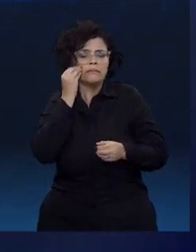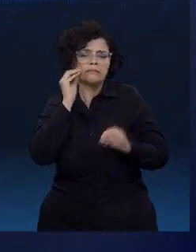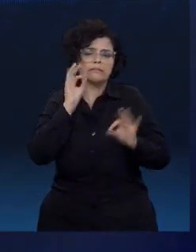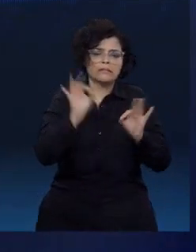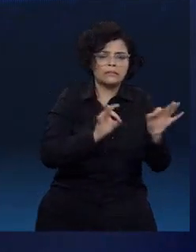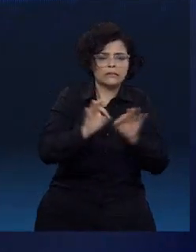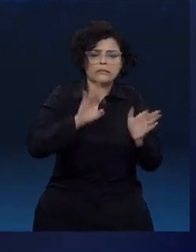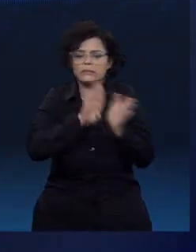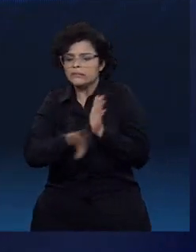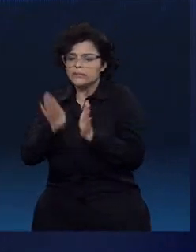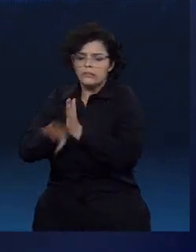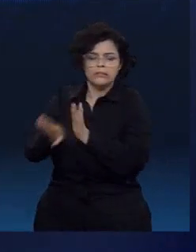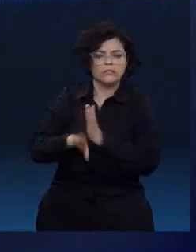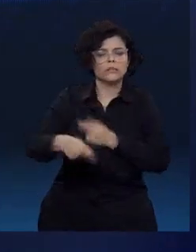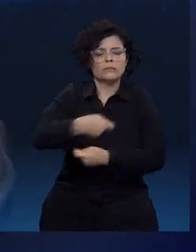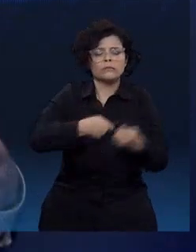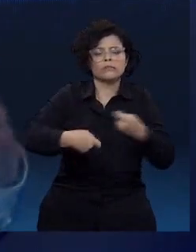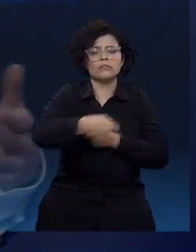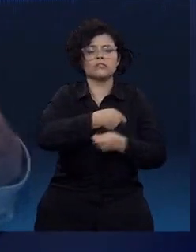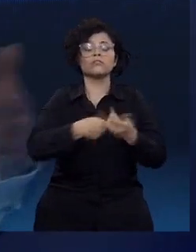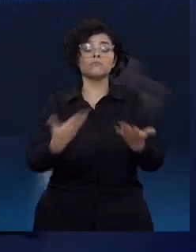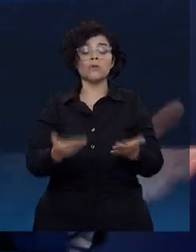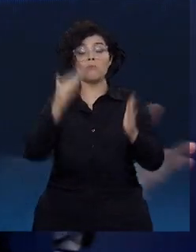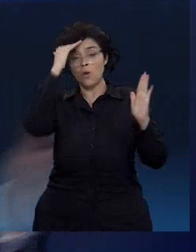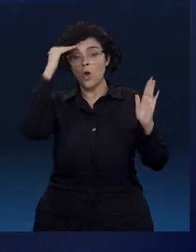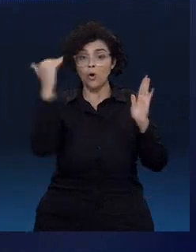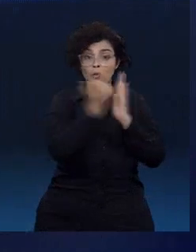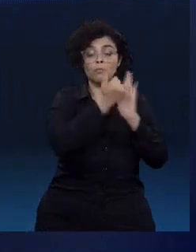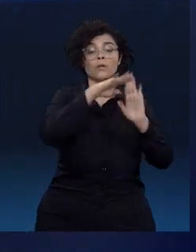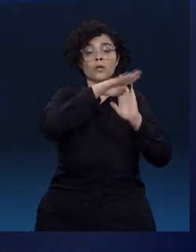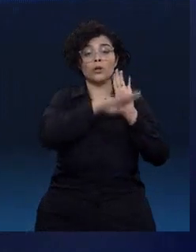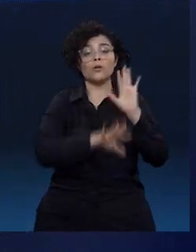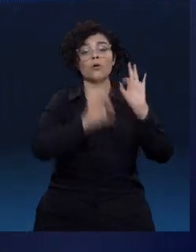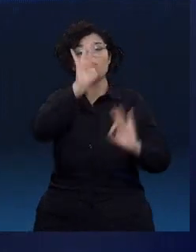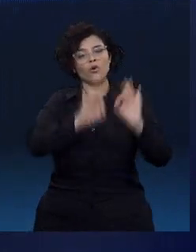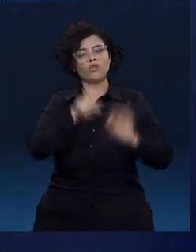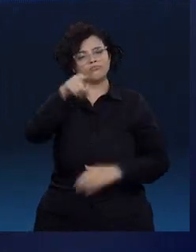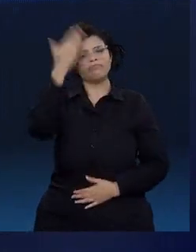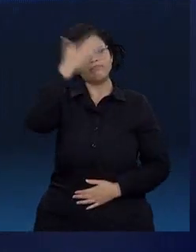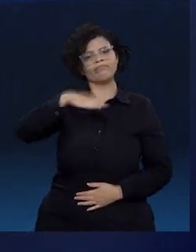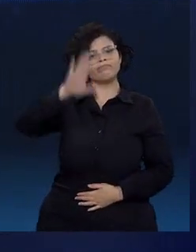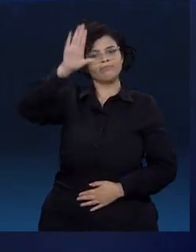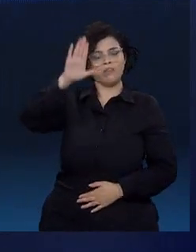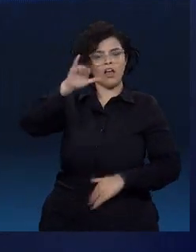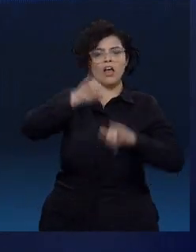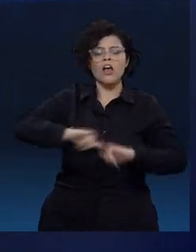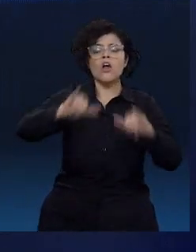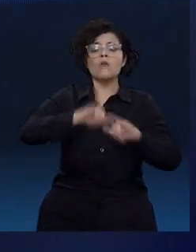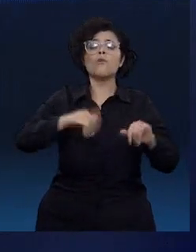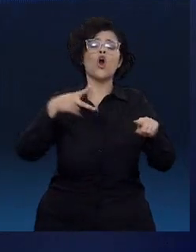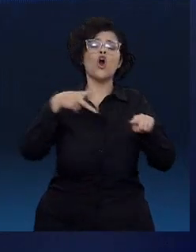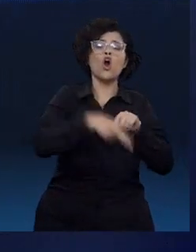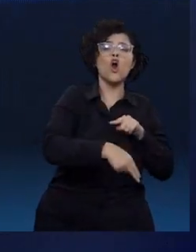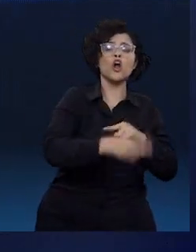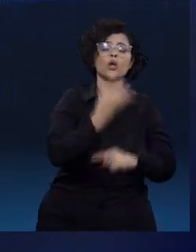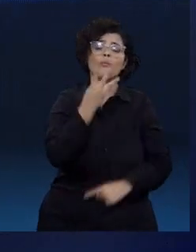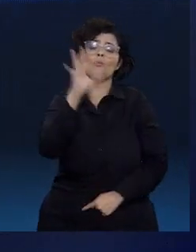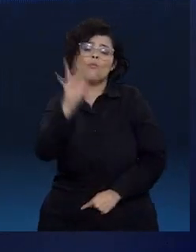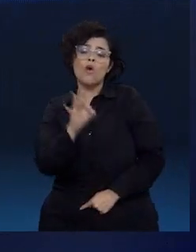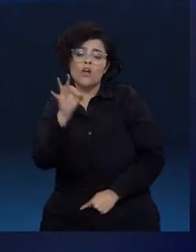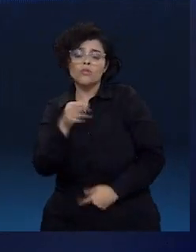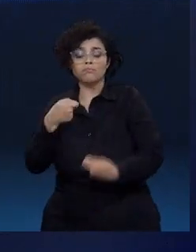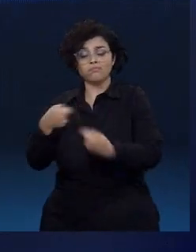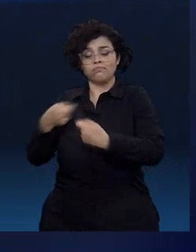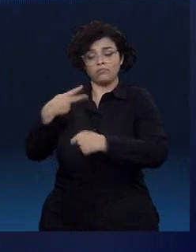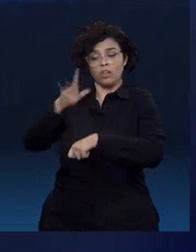programa eu quero saber para cumprir os projetos e programas que os senhores propõem na campanha o senhor eles vão cortar de onde dos Quatro por cento que